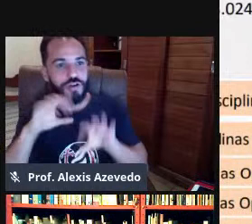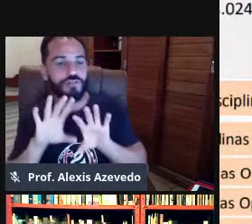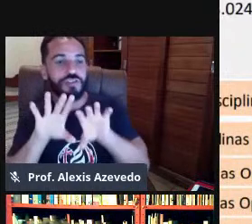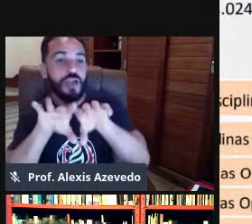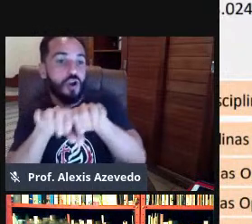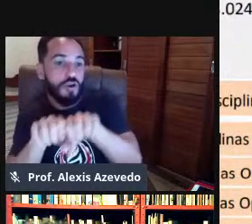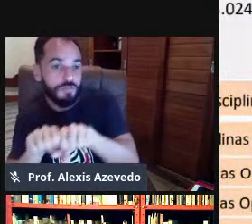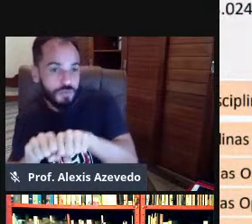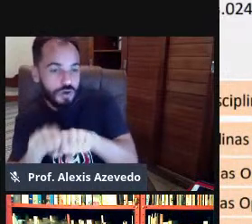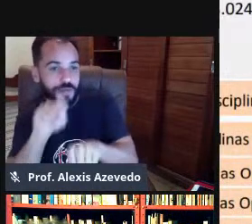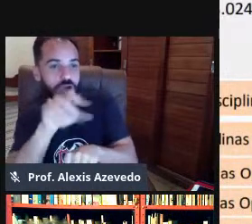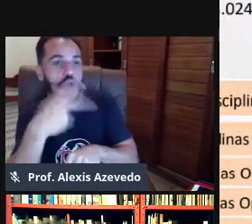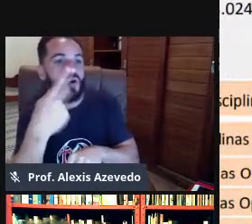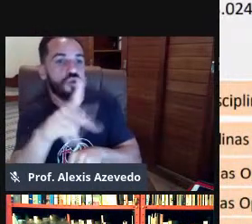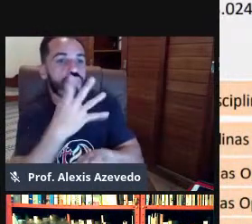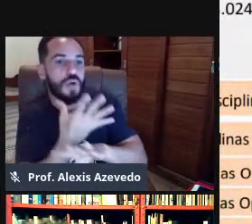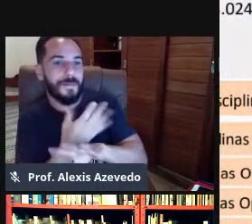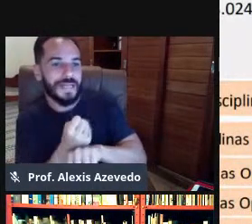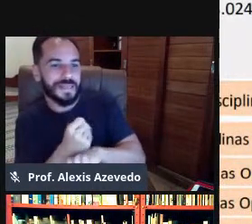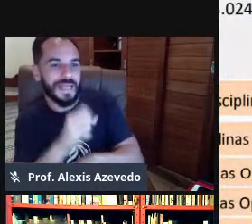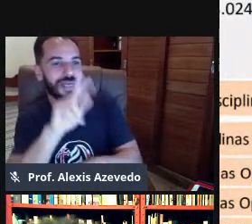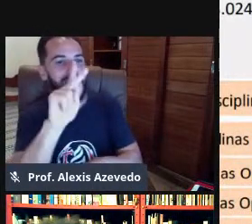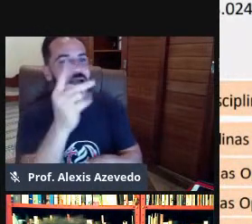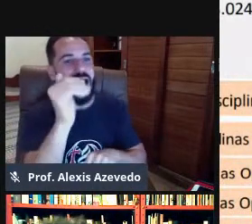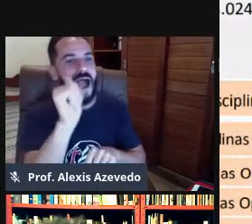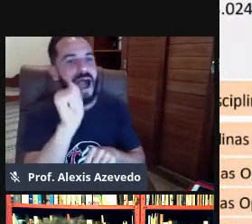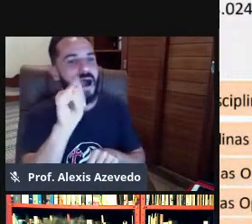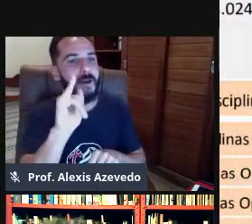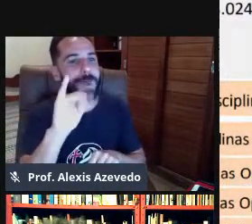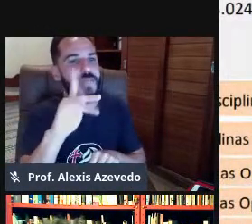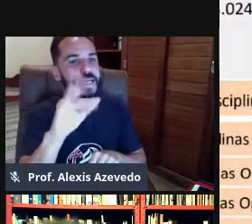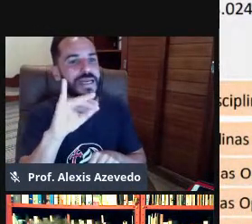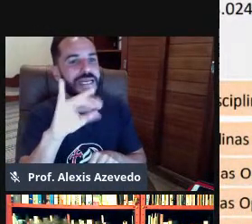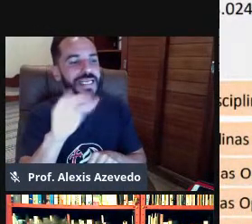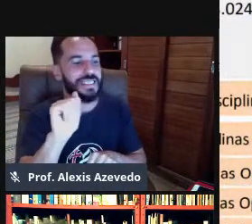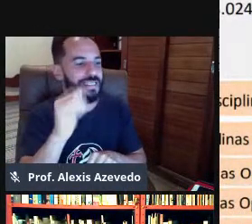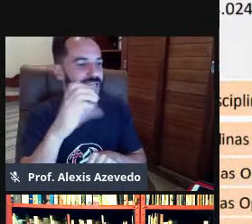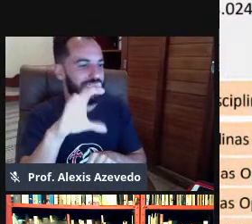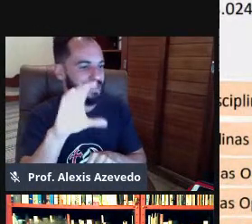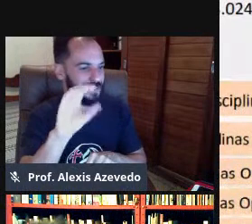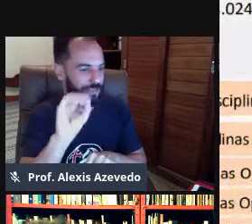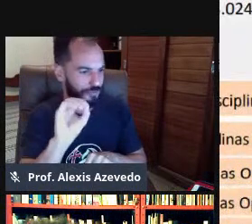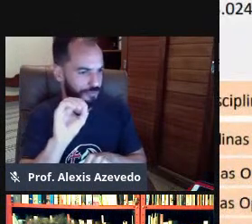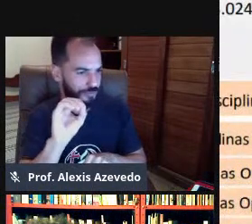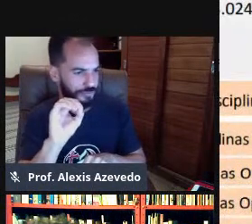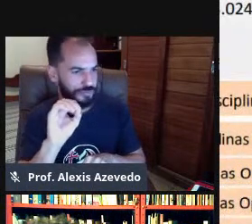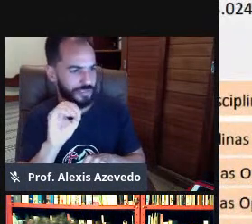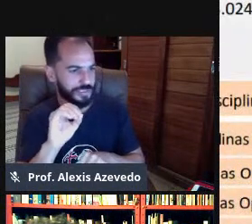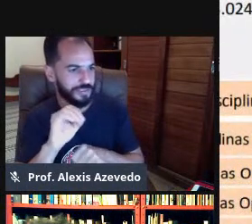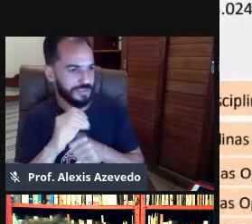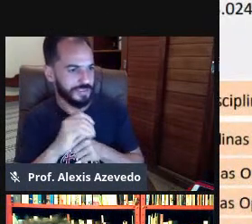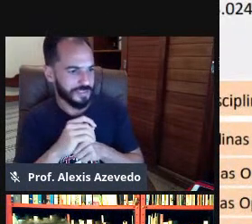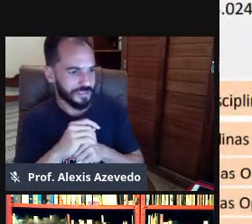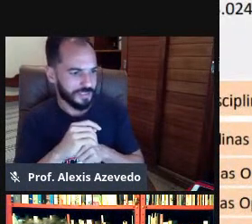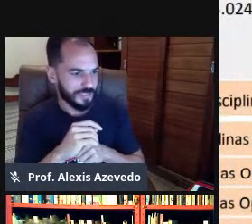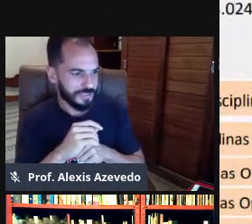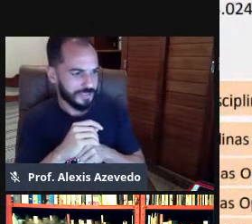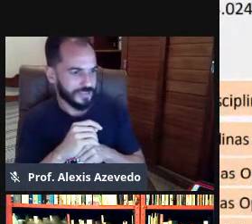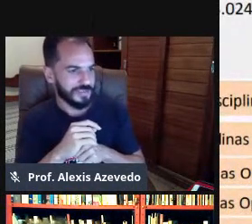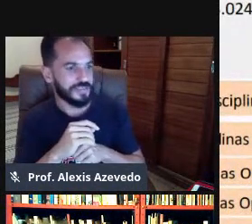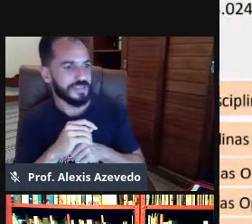habilitação, atividade e habilitação, né, que não é uma disciplina, né, daqui a pouco eu mostro